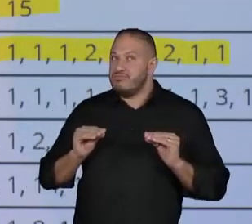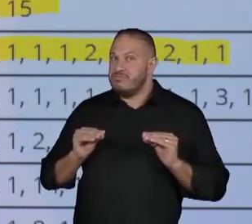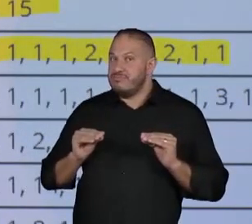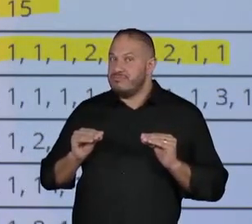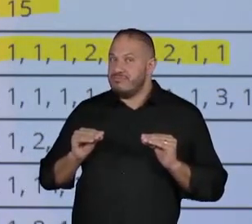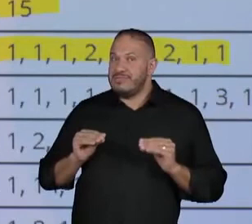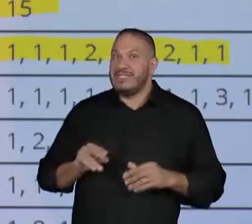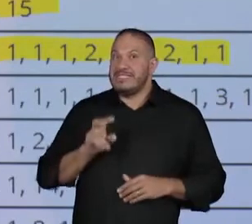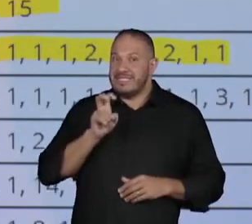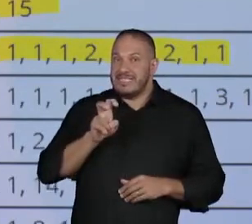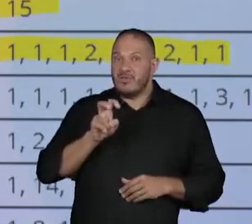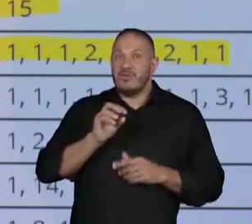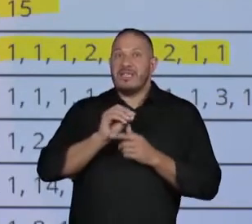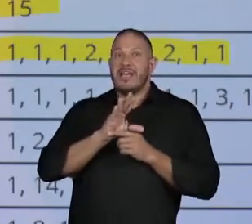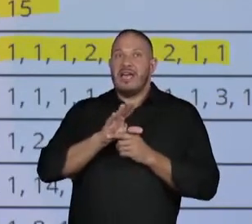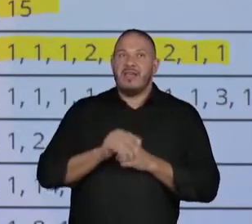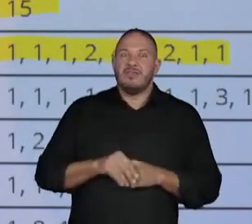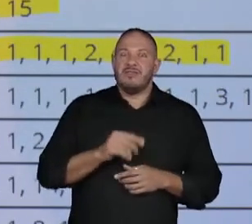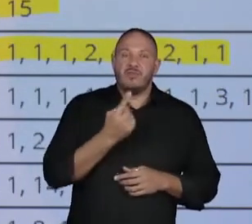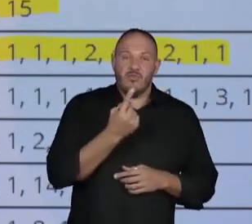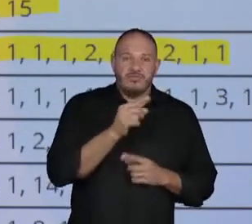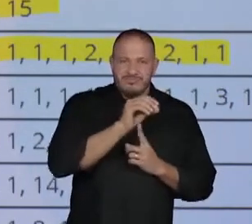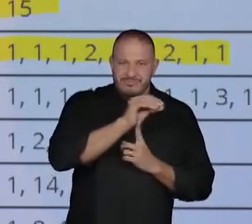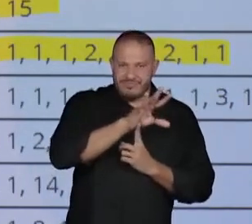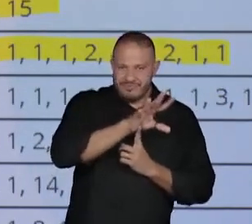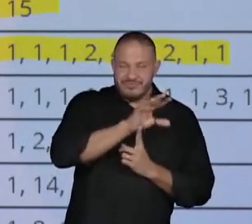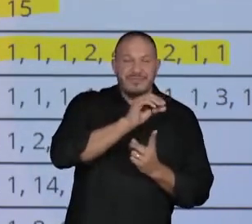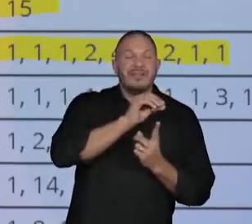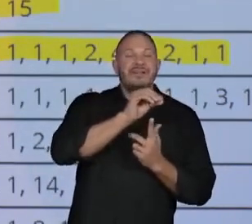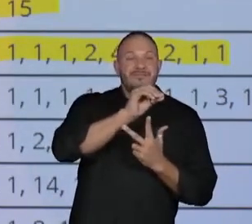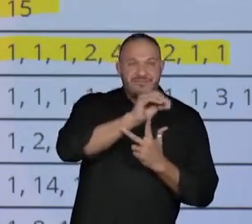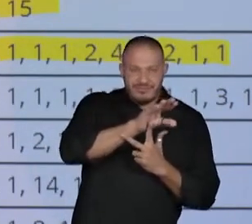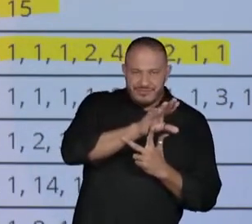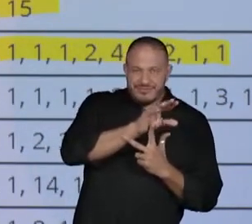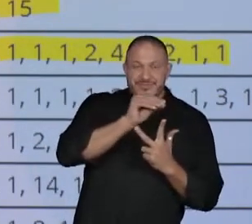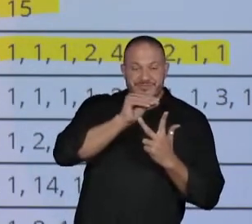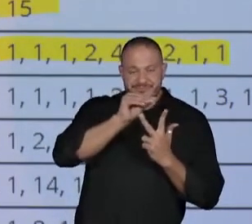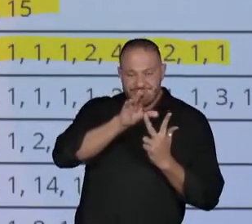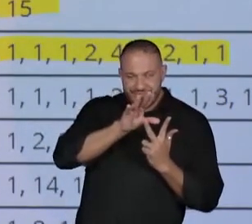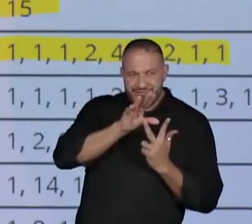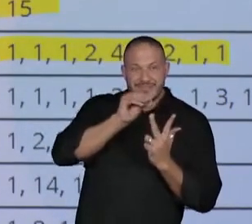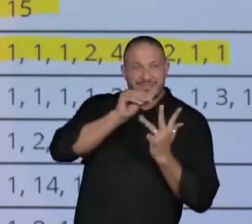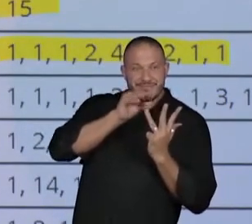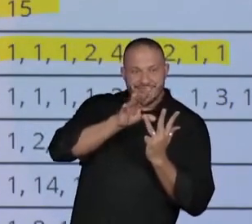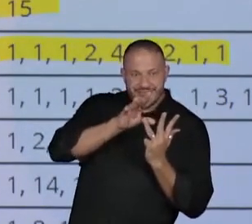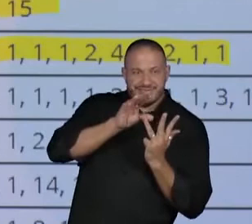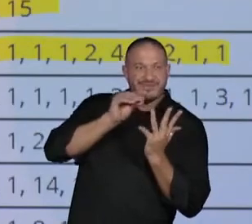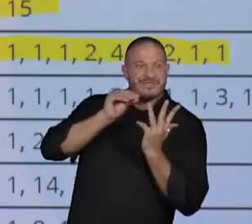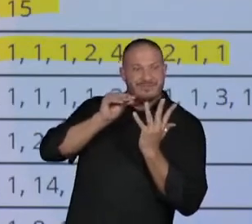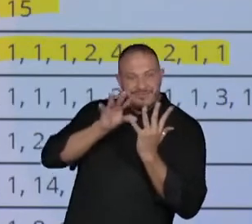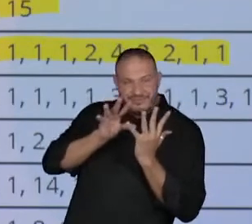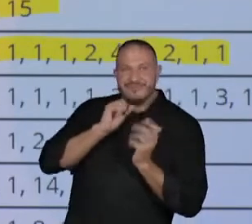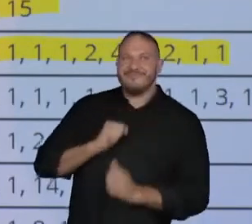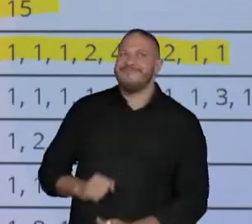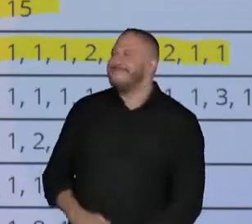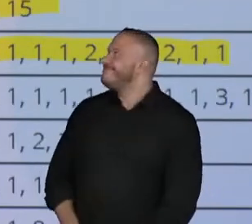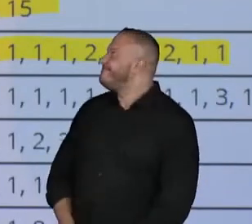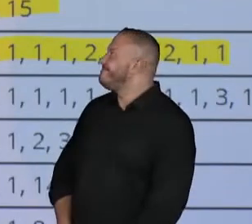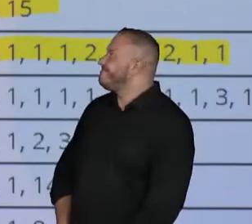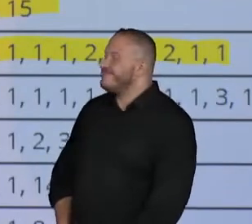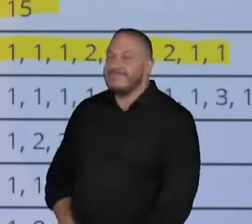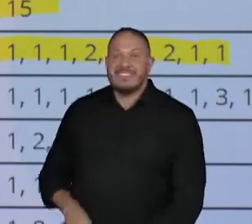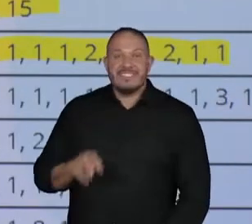5 ligados. 1, 2, 3, 4, 5 ligados.